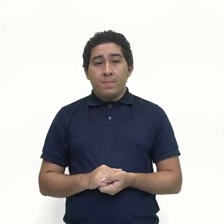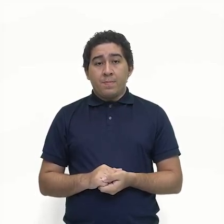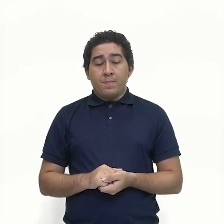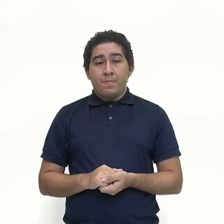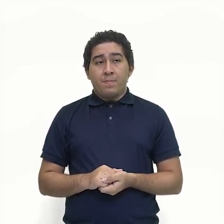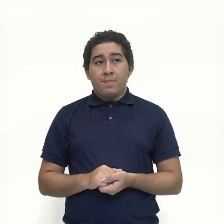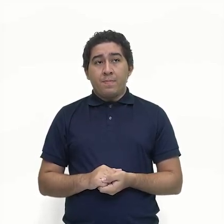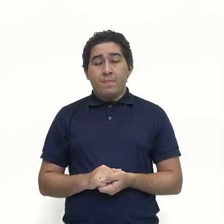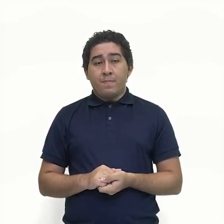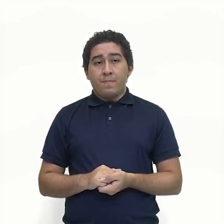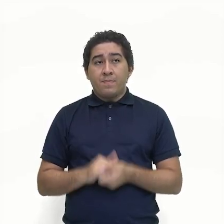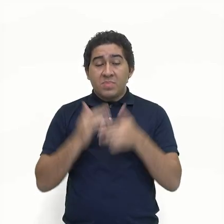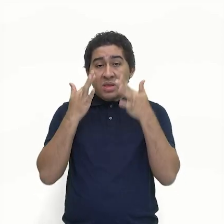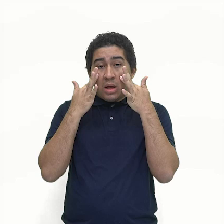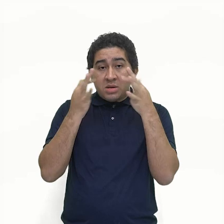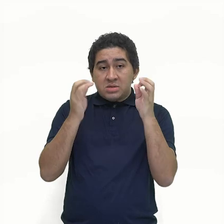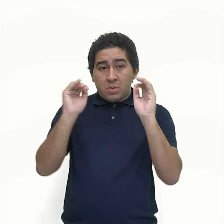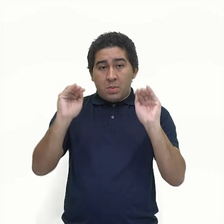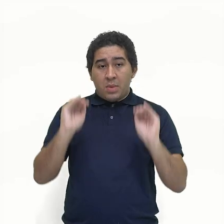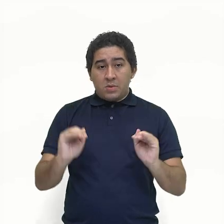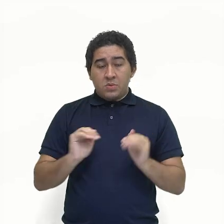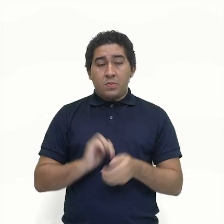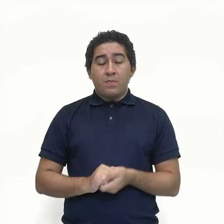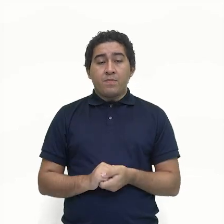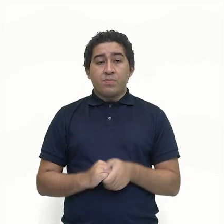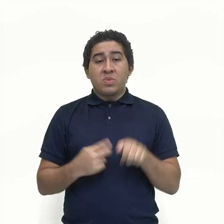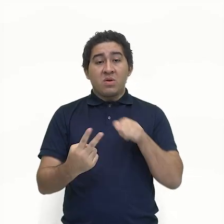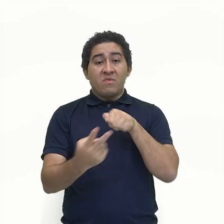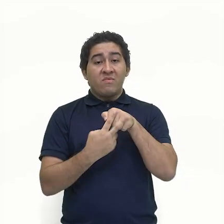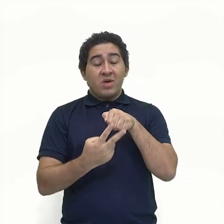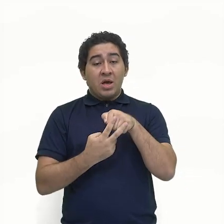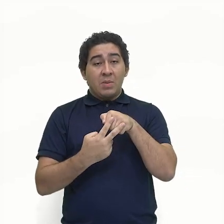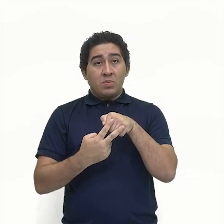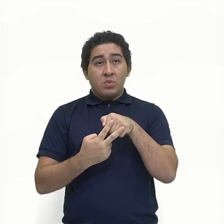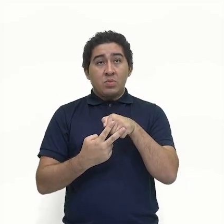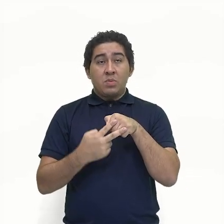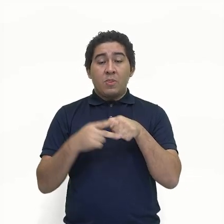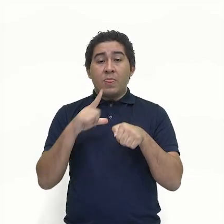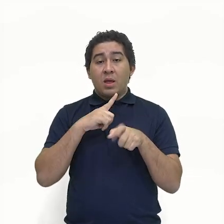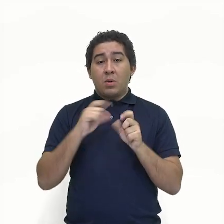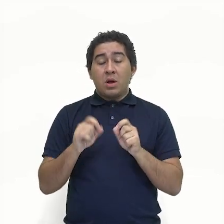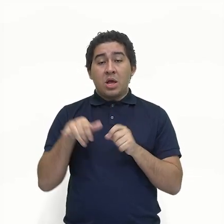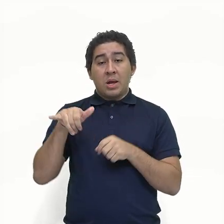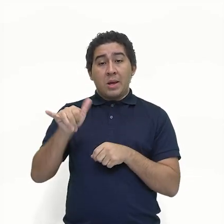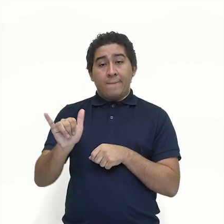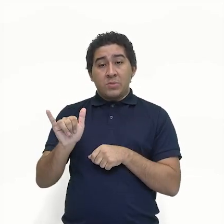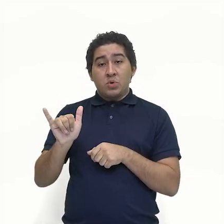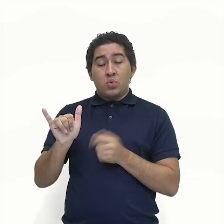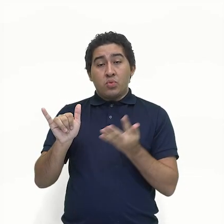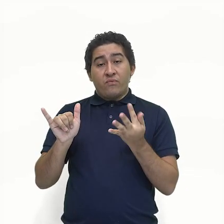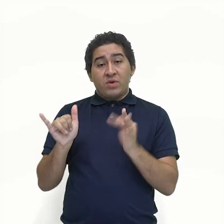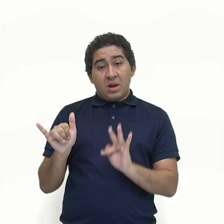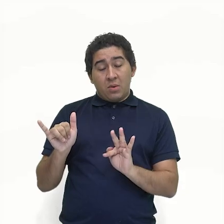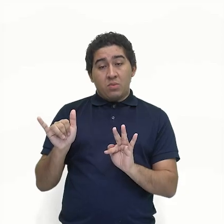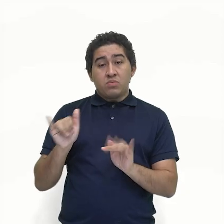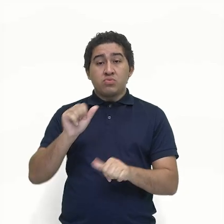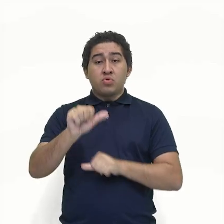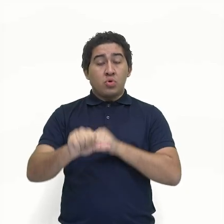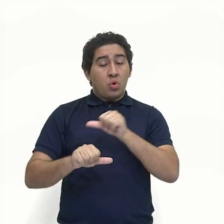Vamos observar mais embaixo, olha só. Os verbos terminados em Y. O que nós fazemos? Nós vamos